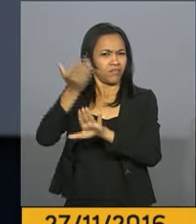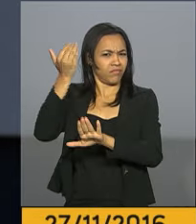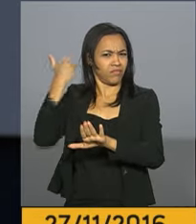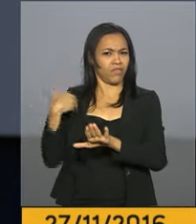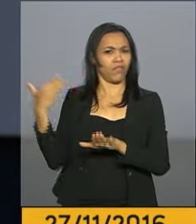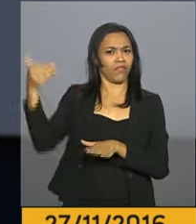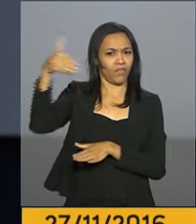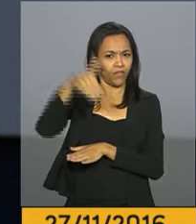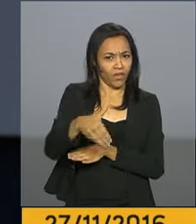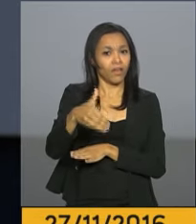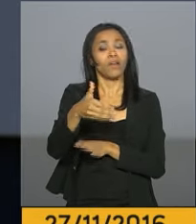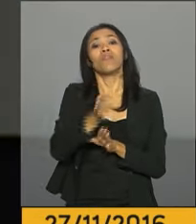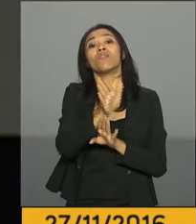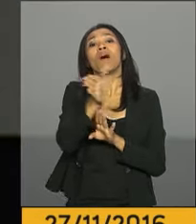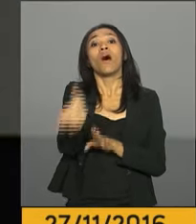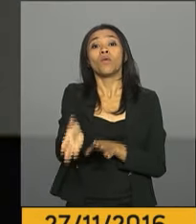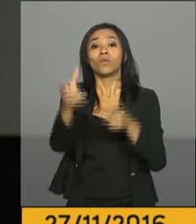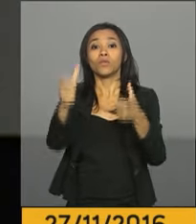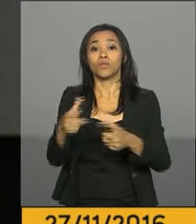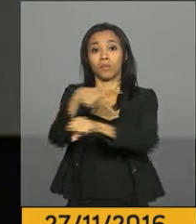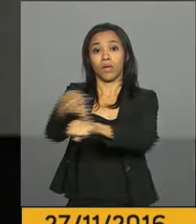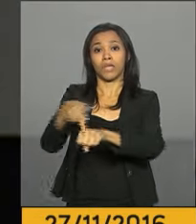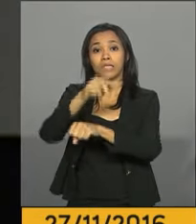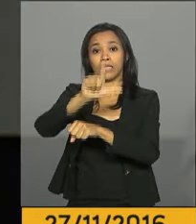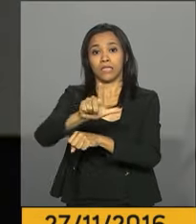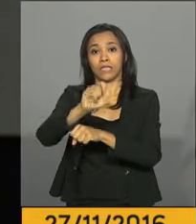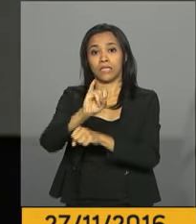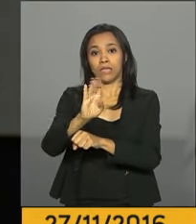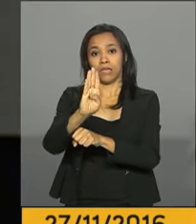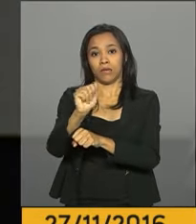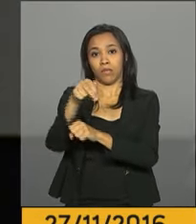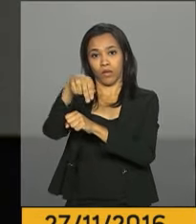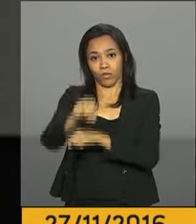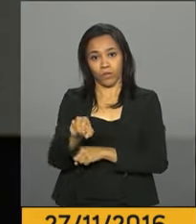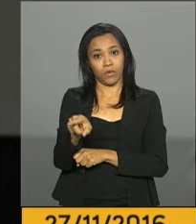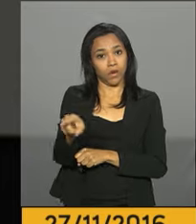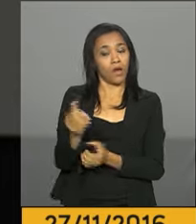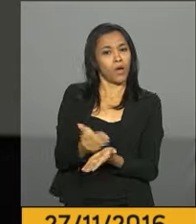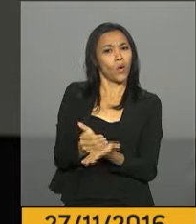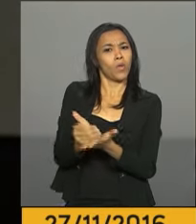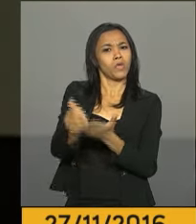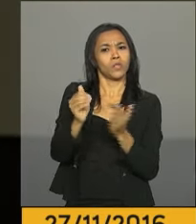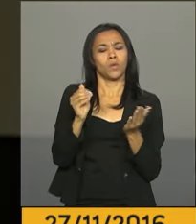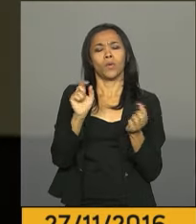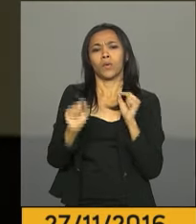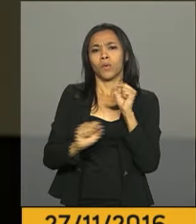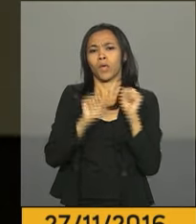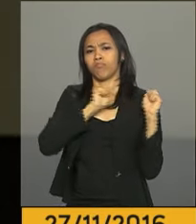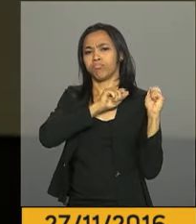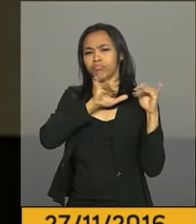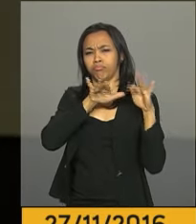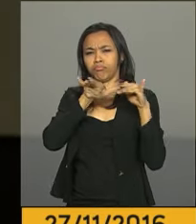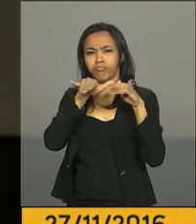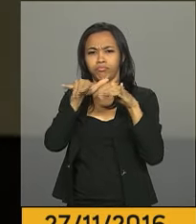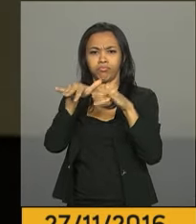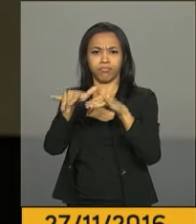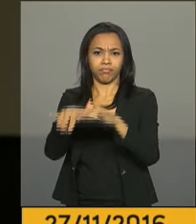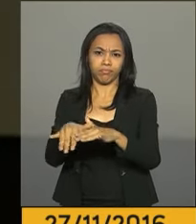precisamente ao Líbano. E lá ele deu início, não é, a uma imigração libanesa